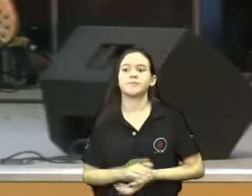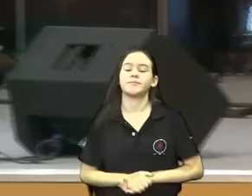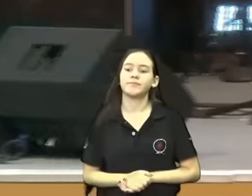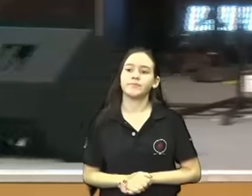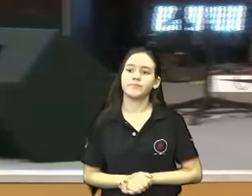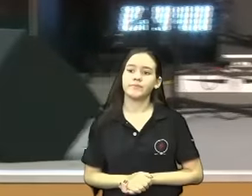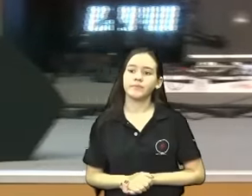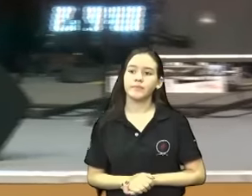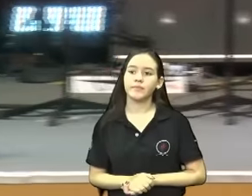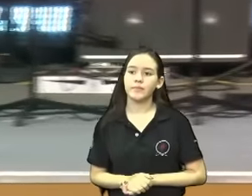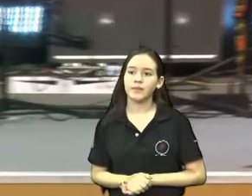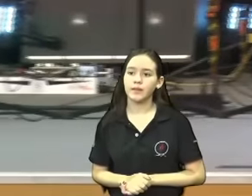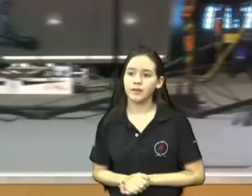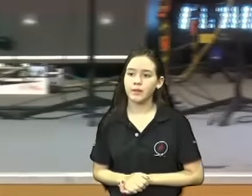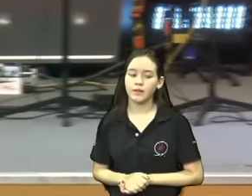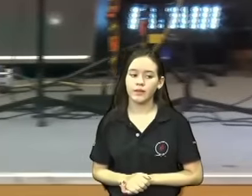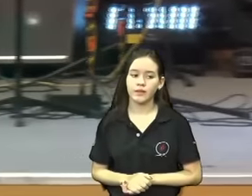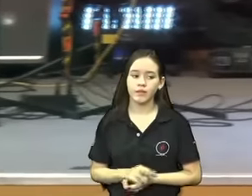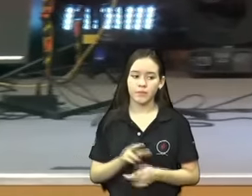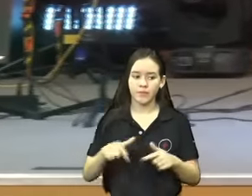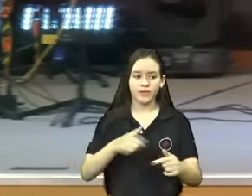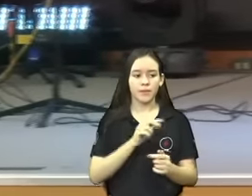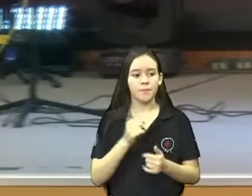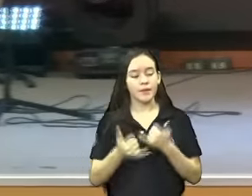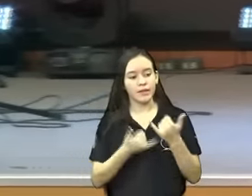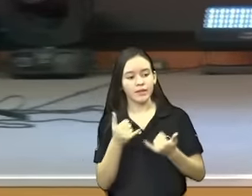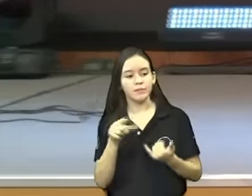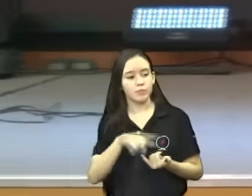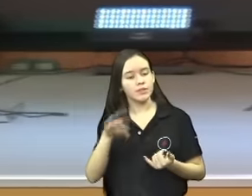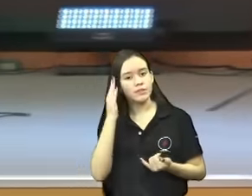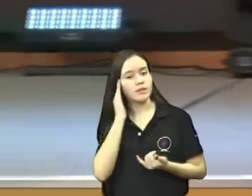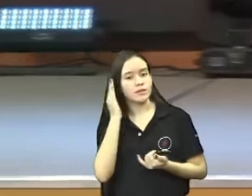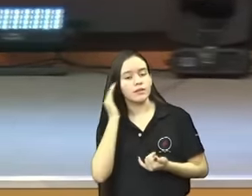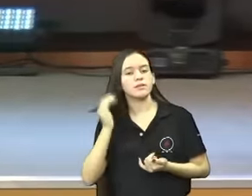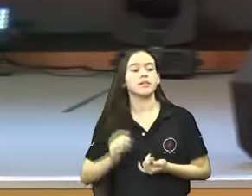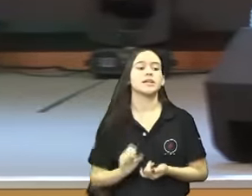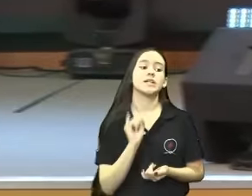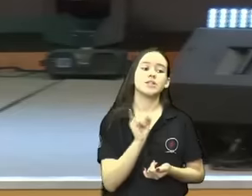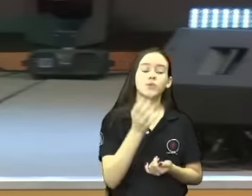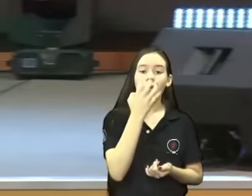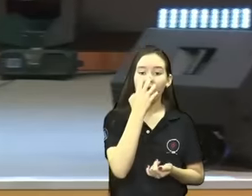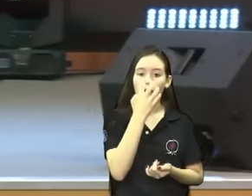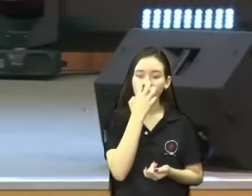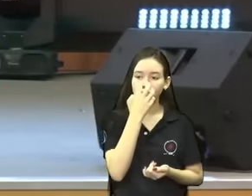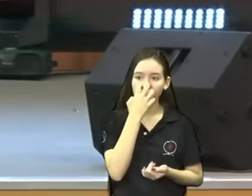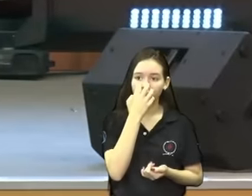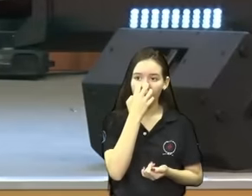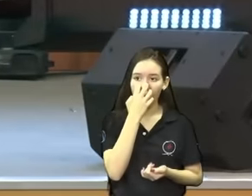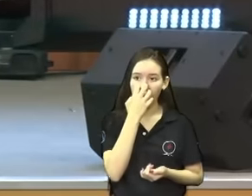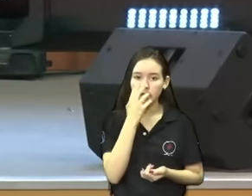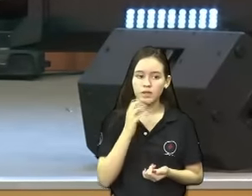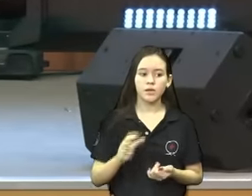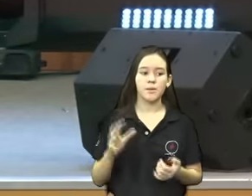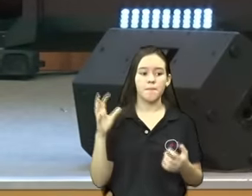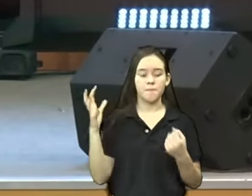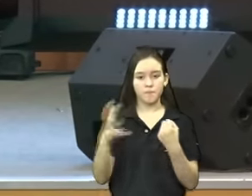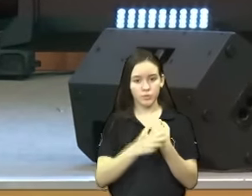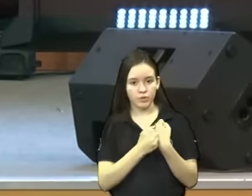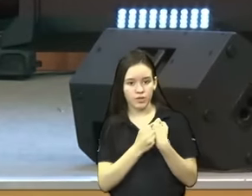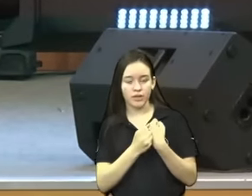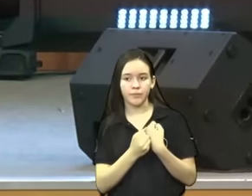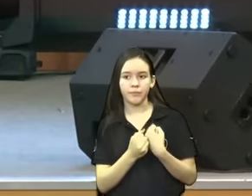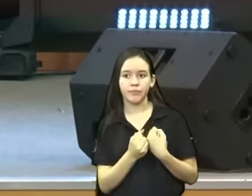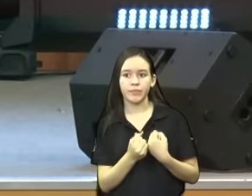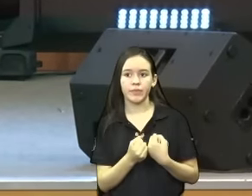e não é para você fazer mas é uma brincadeira para você entender se um cachorro te morder